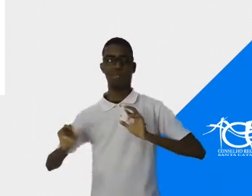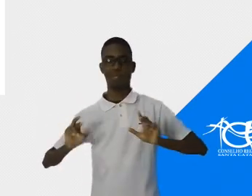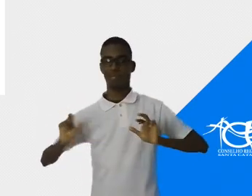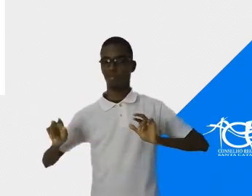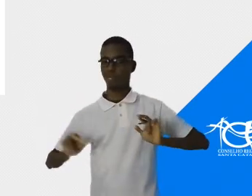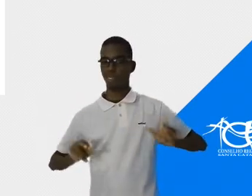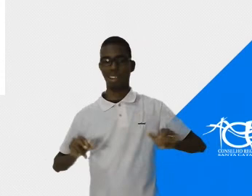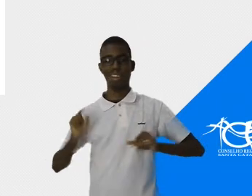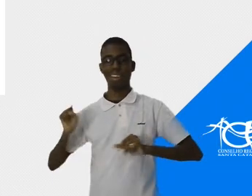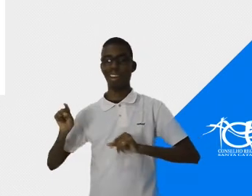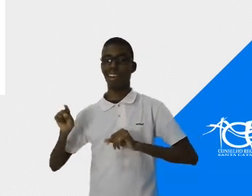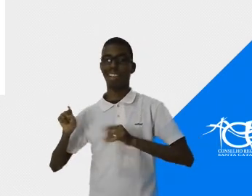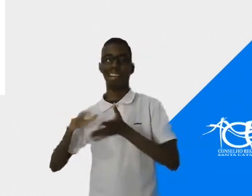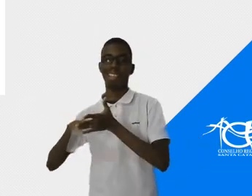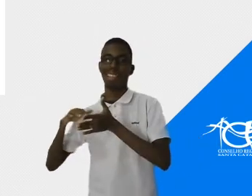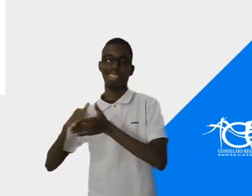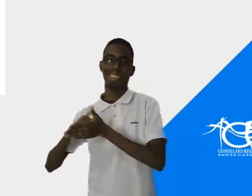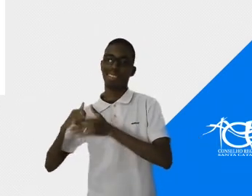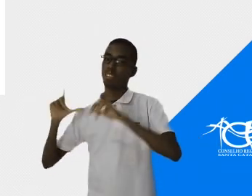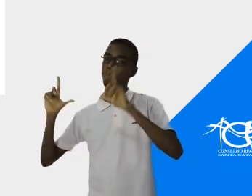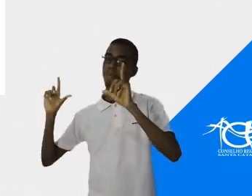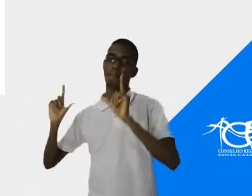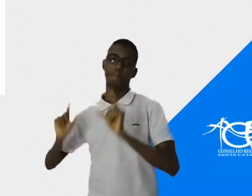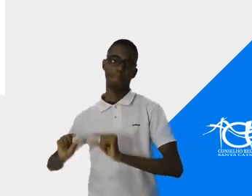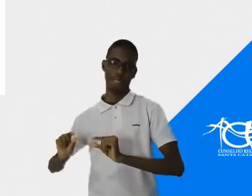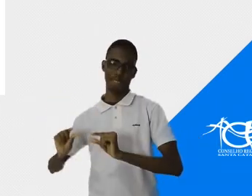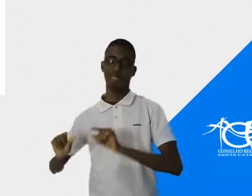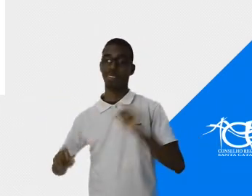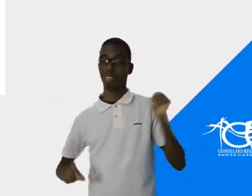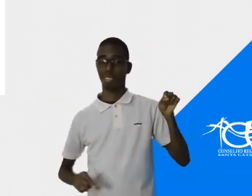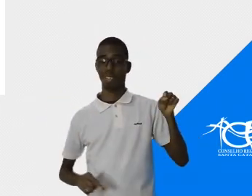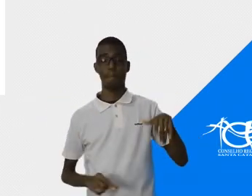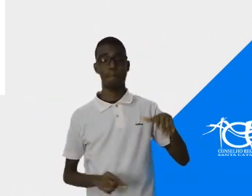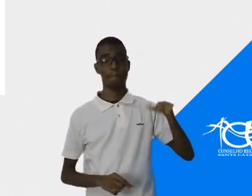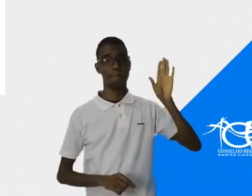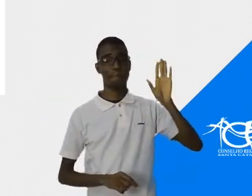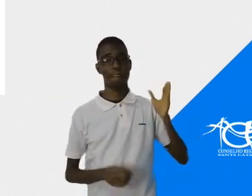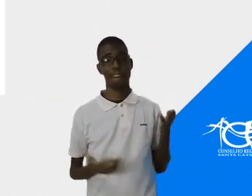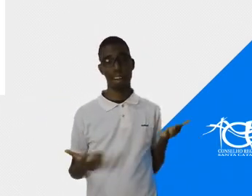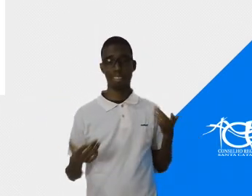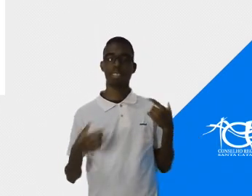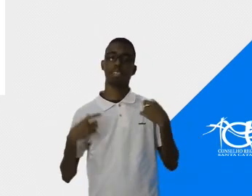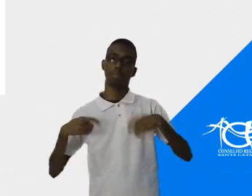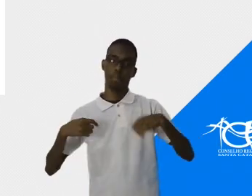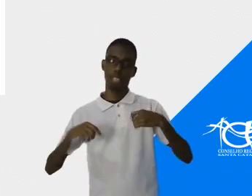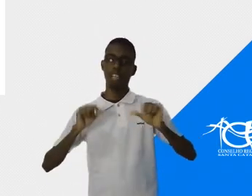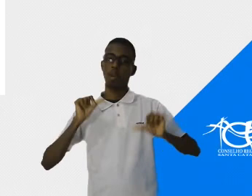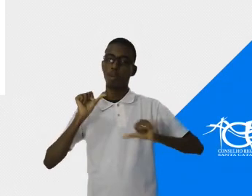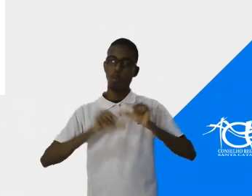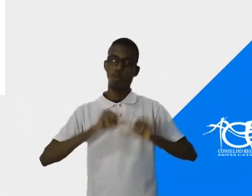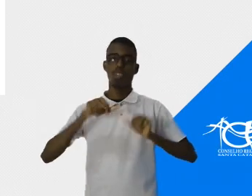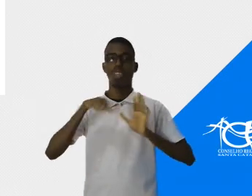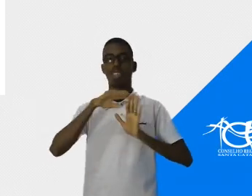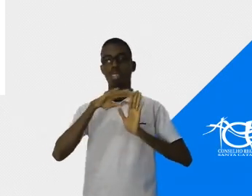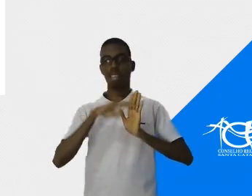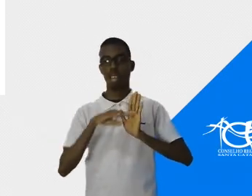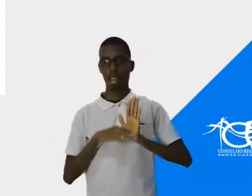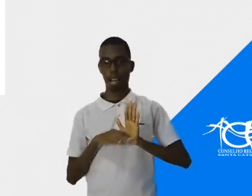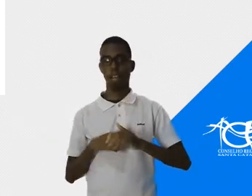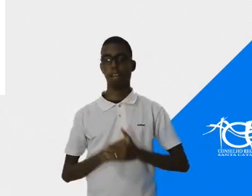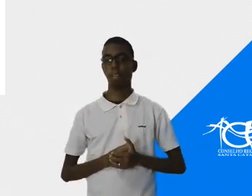de lesão, óbito, acidente no sistema trânsito. Significa mudança realmente de protocolos e procedimentos. E a última